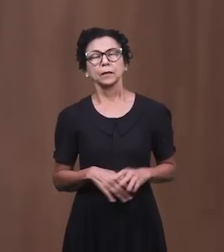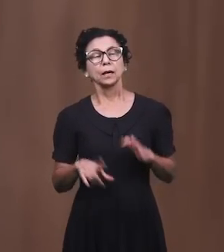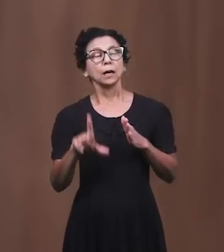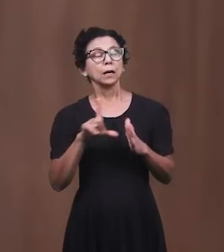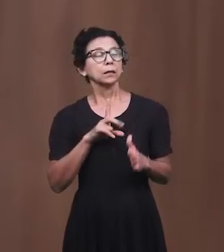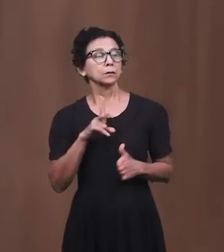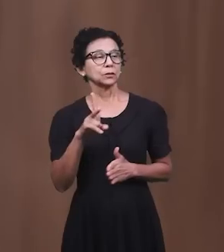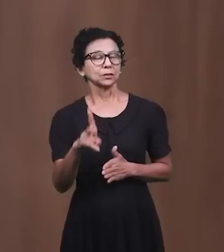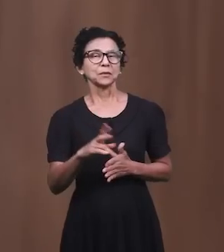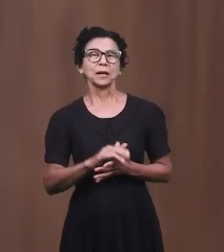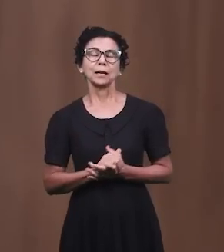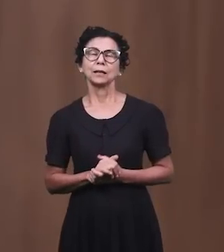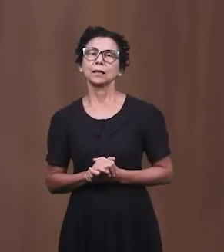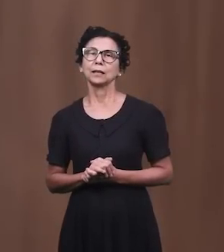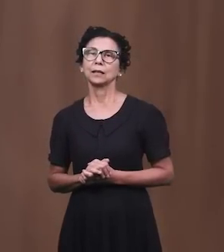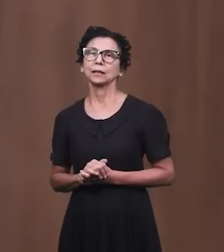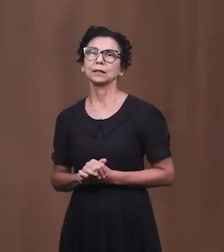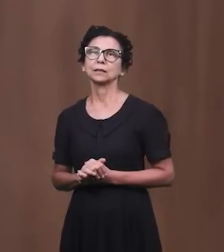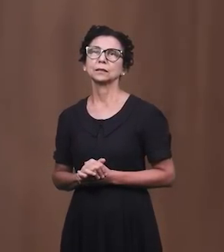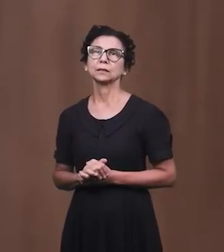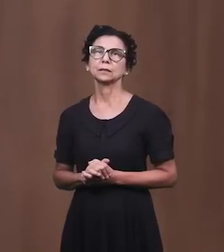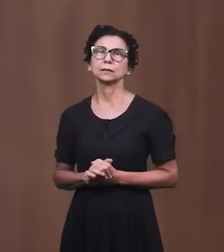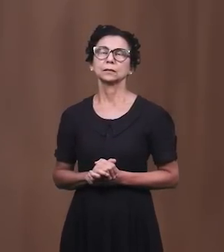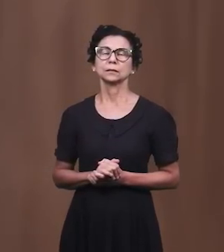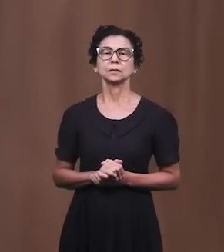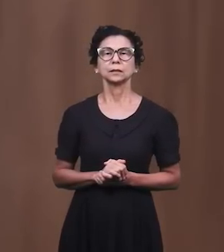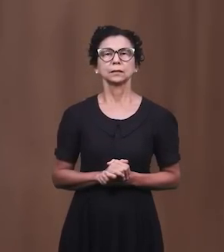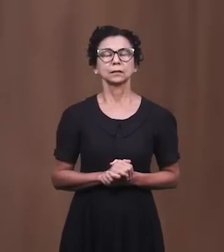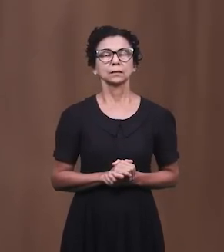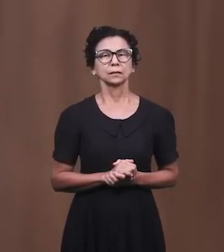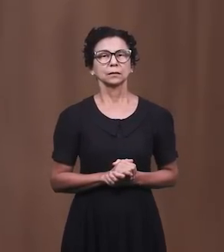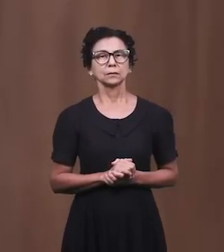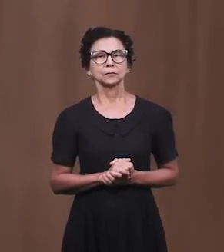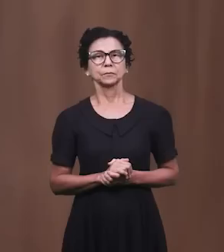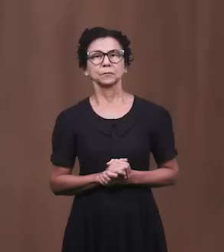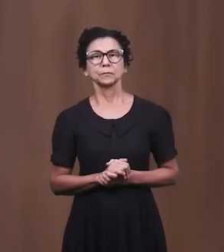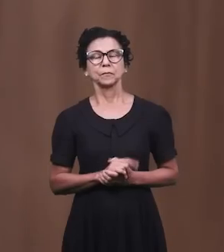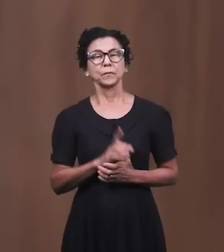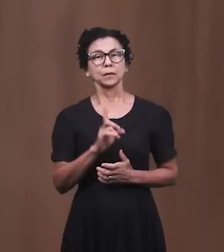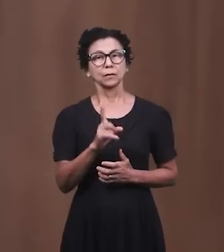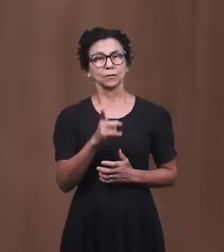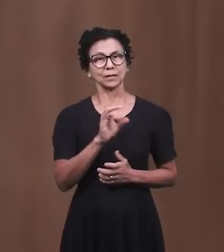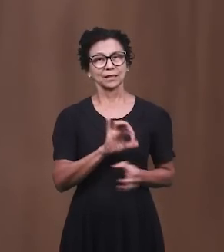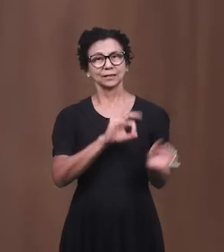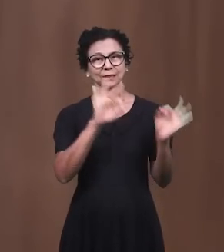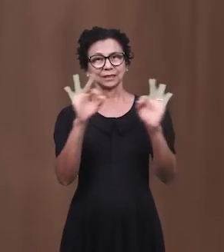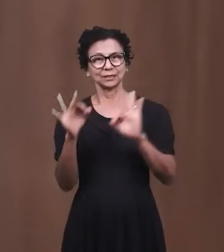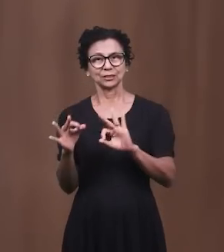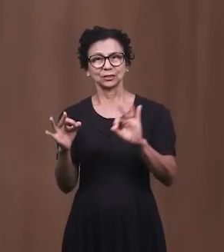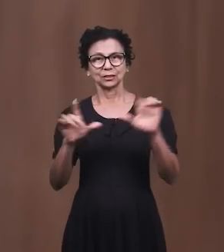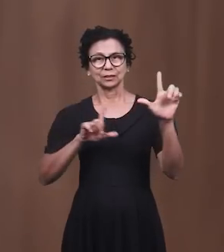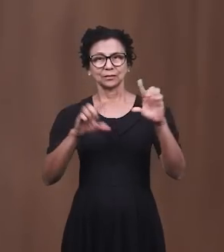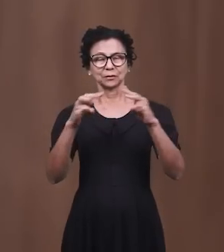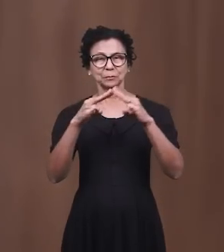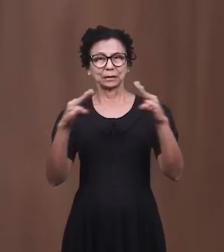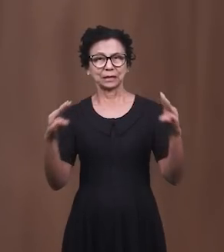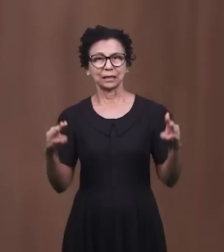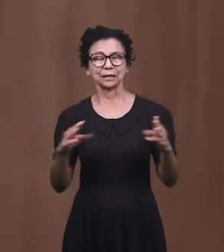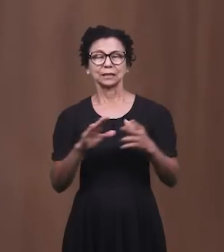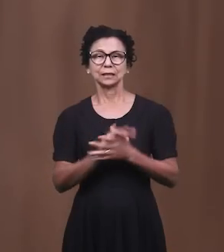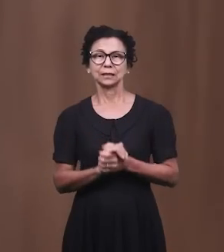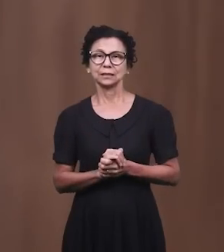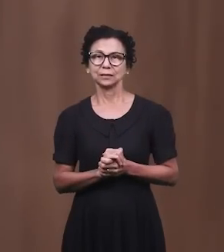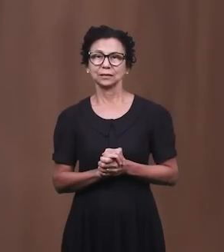continuar aqui, eu gostaria de mencionar aqueles que estão nos assistindo pela TV Manaim, que nós temos o nosso canal oficial da Igreja